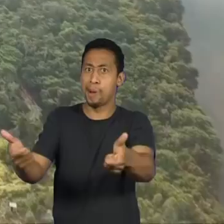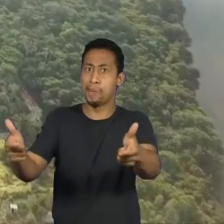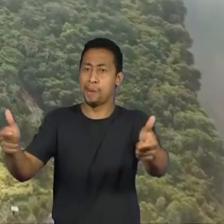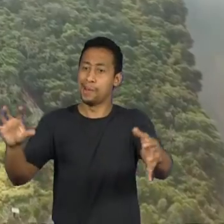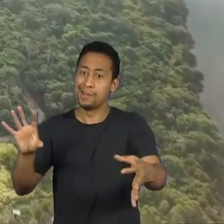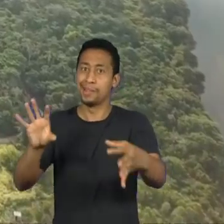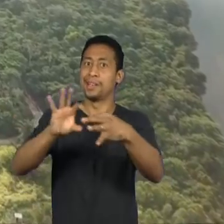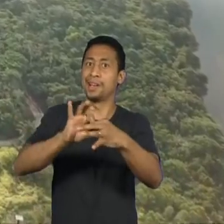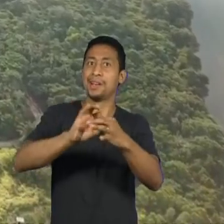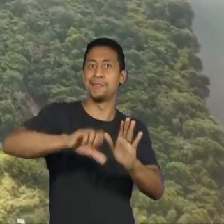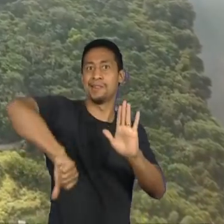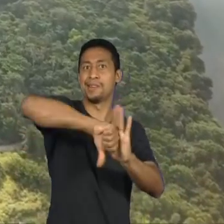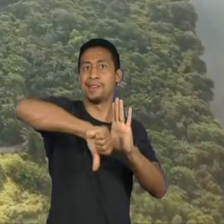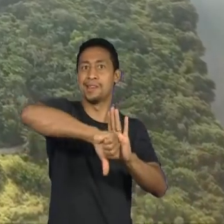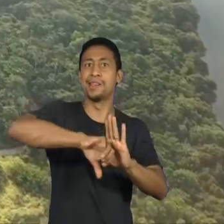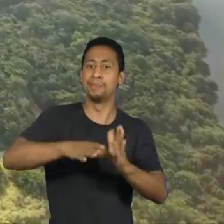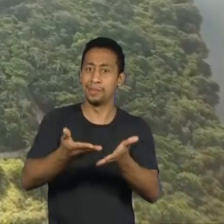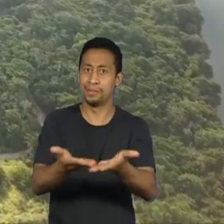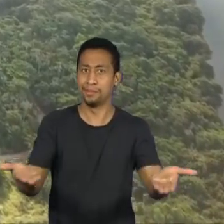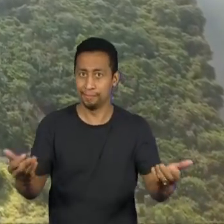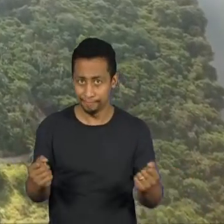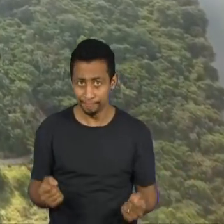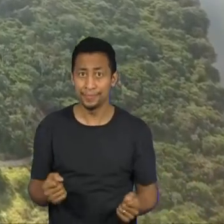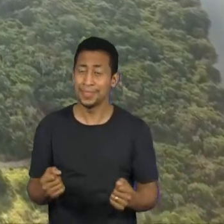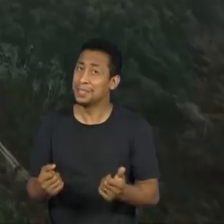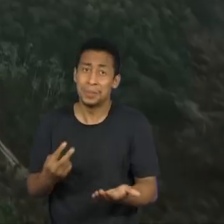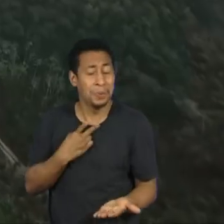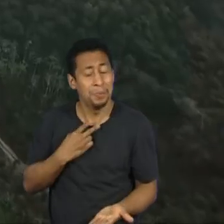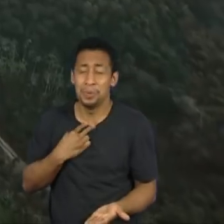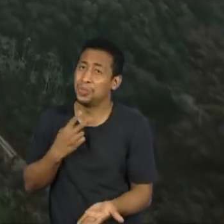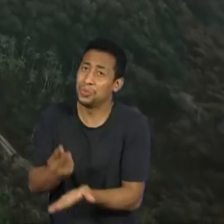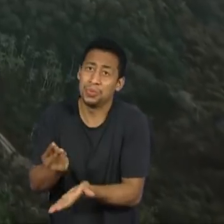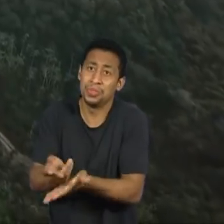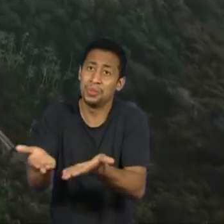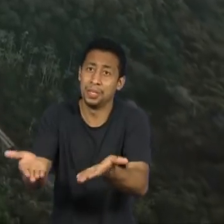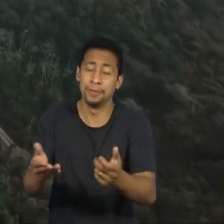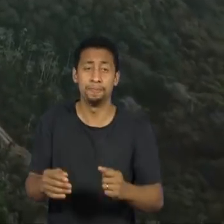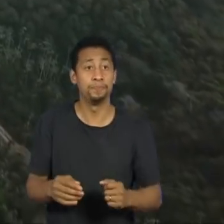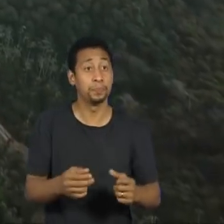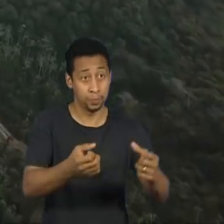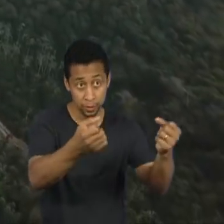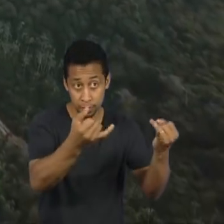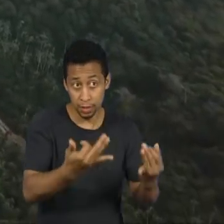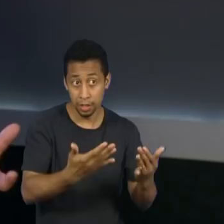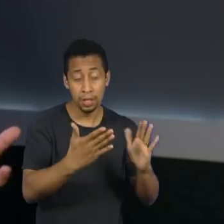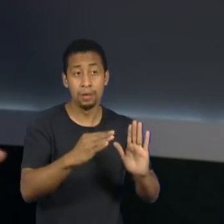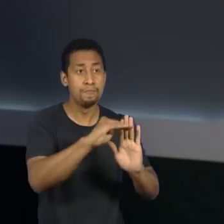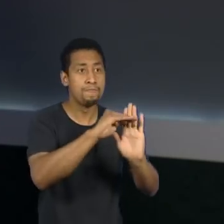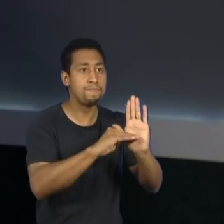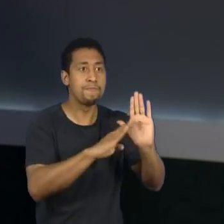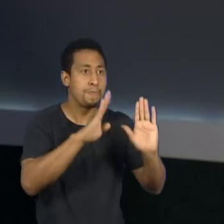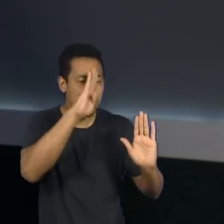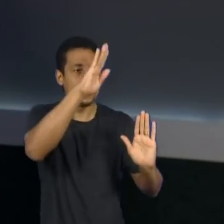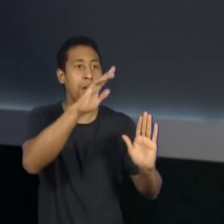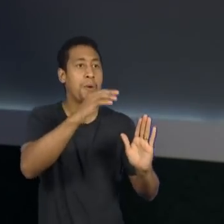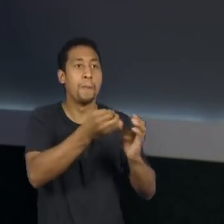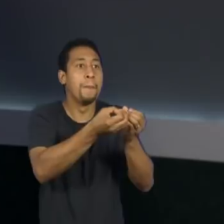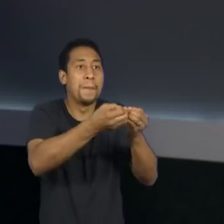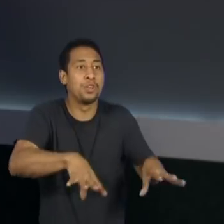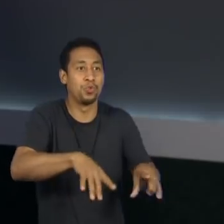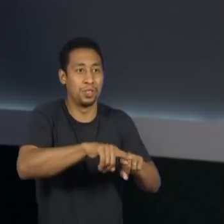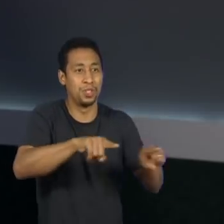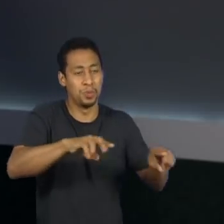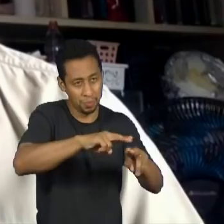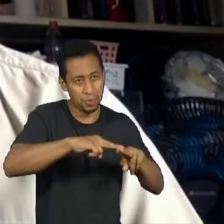com áreas de garimpo, isso não pode continuar. Quais são os principais impactos causados